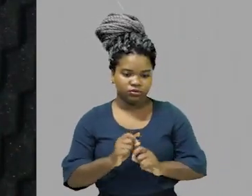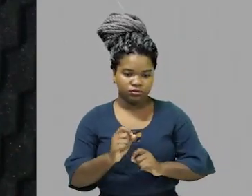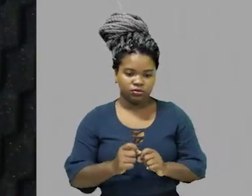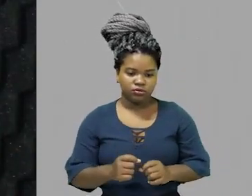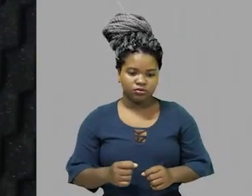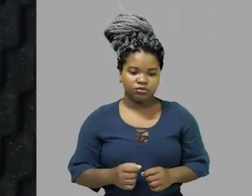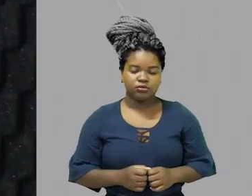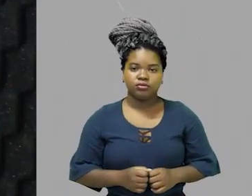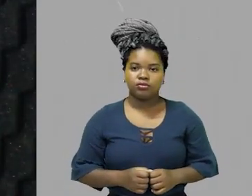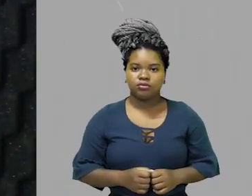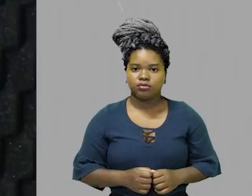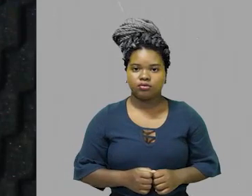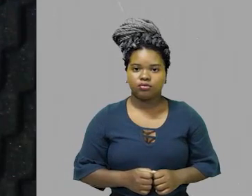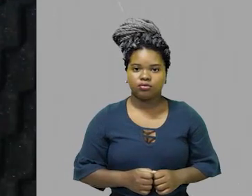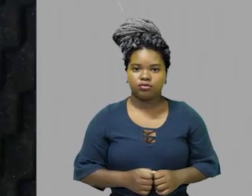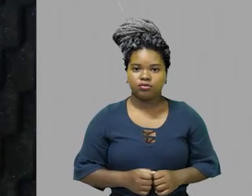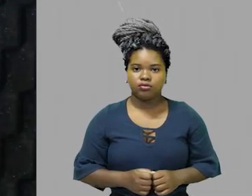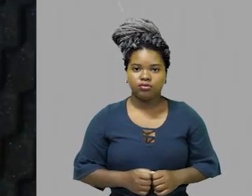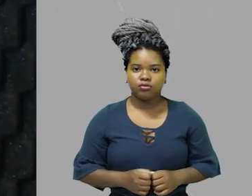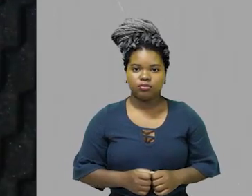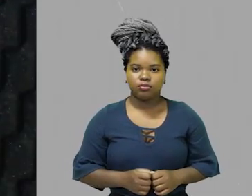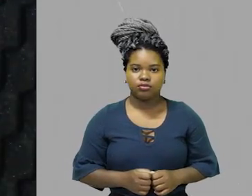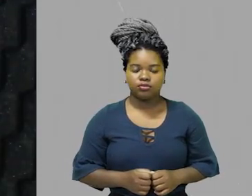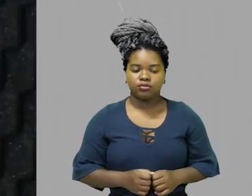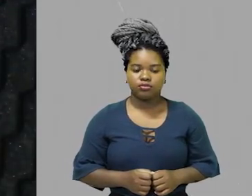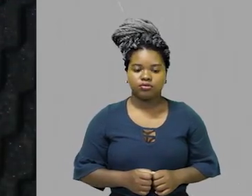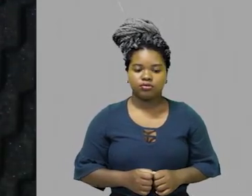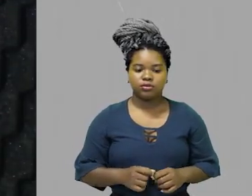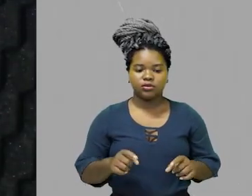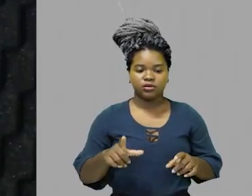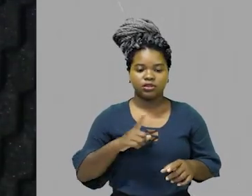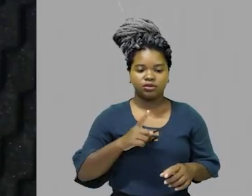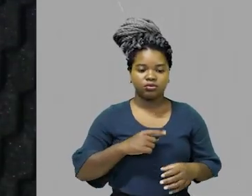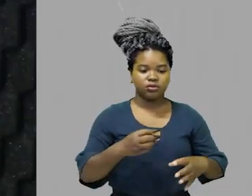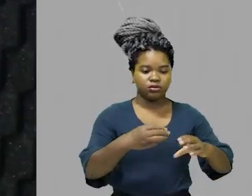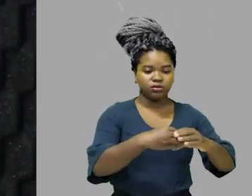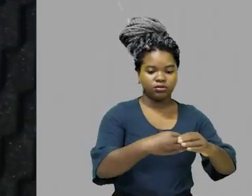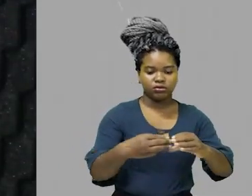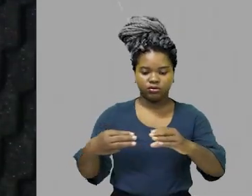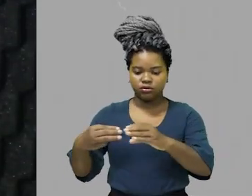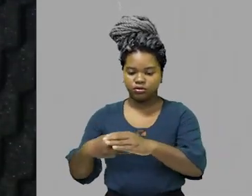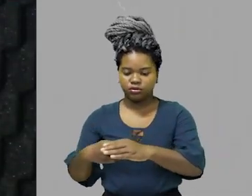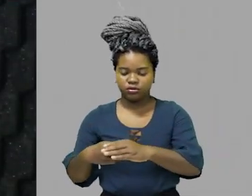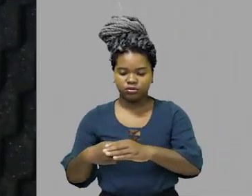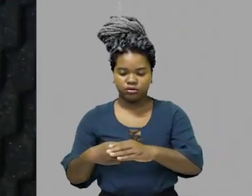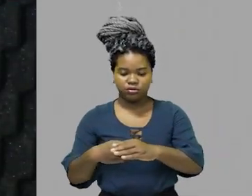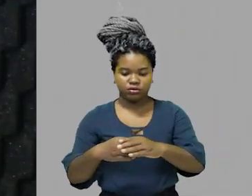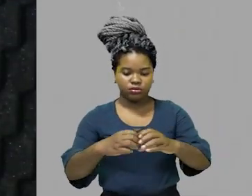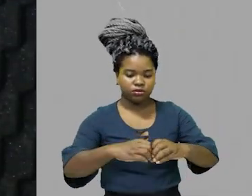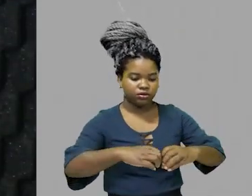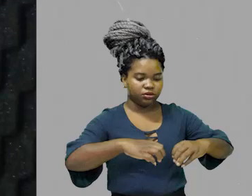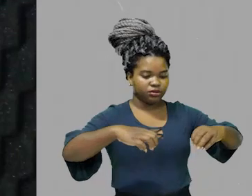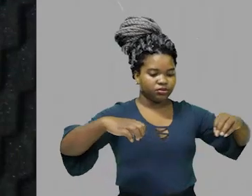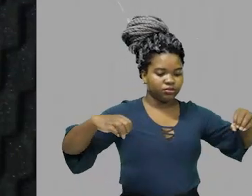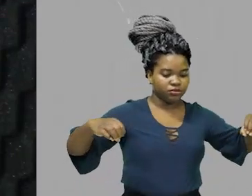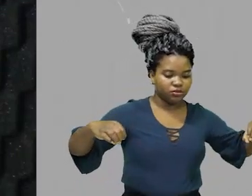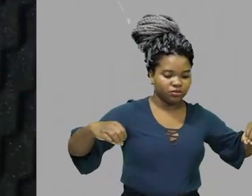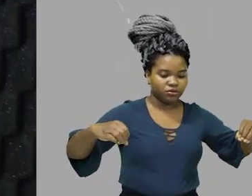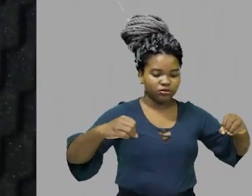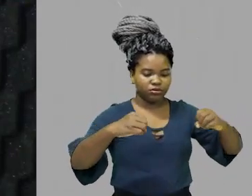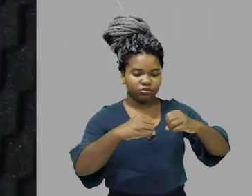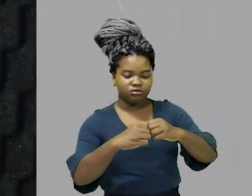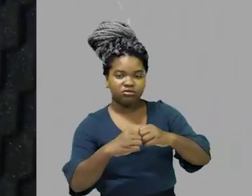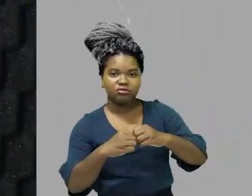duas células que se abrem e que se fecham de acordo com a necessidade da planta. É por lá onde ocorre o processo